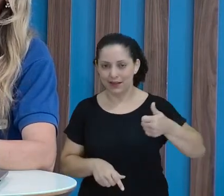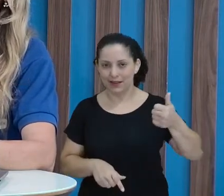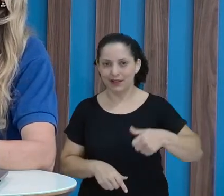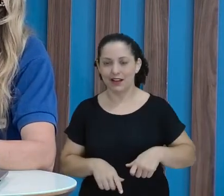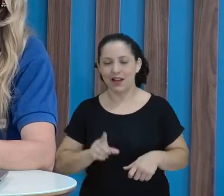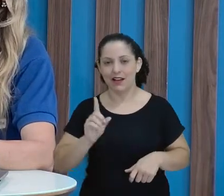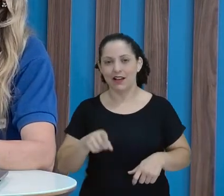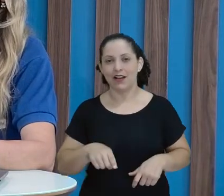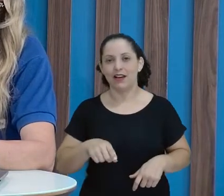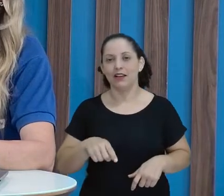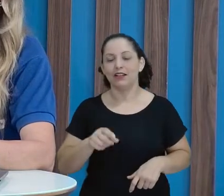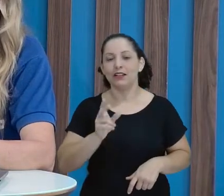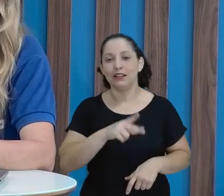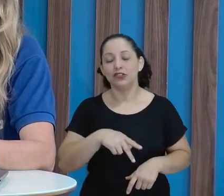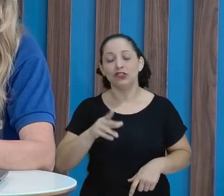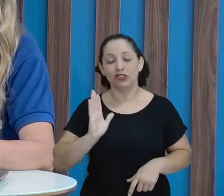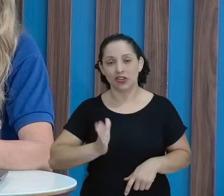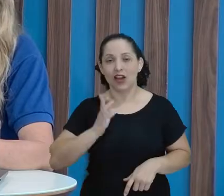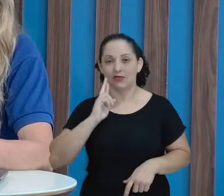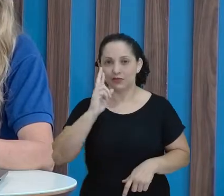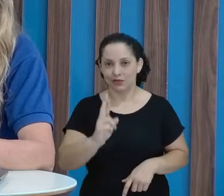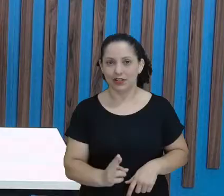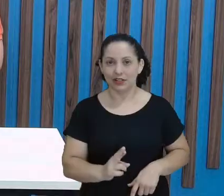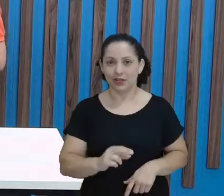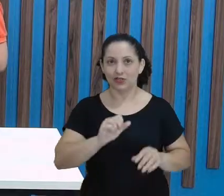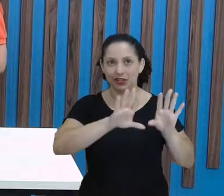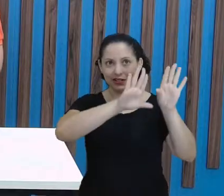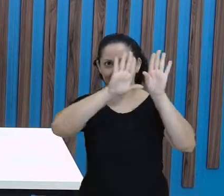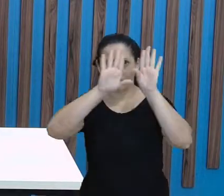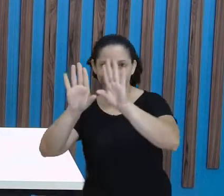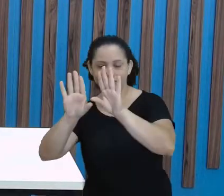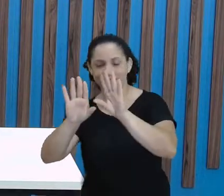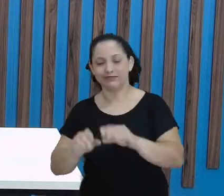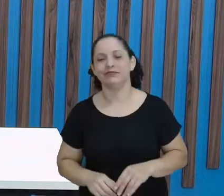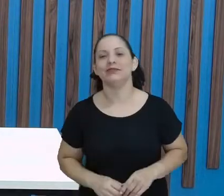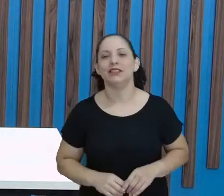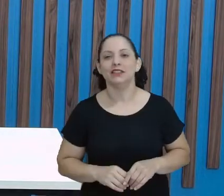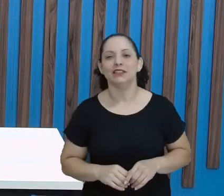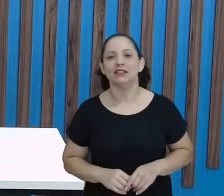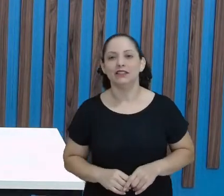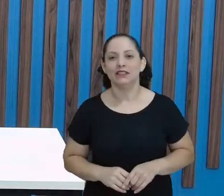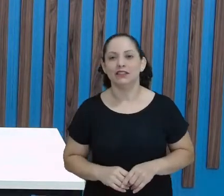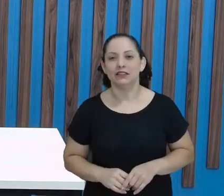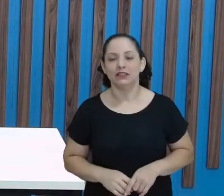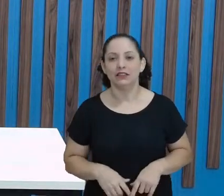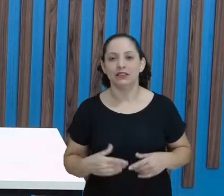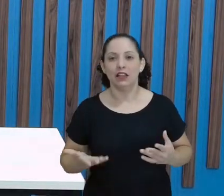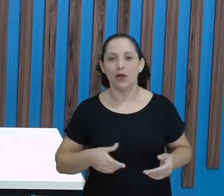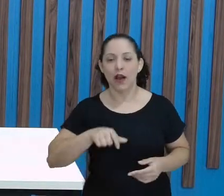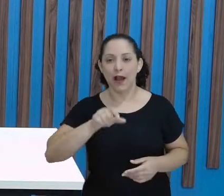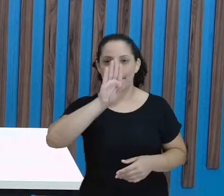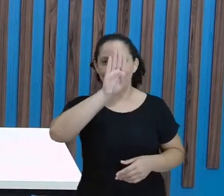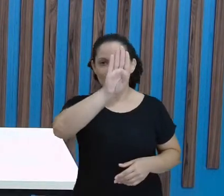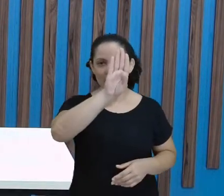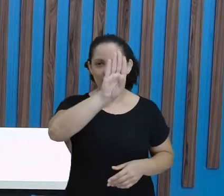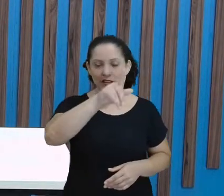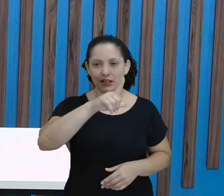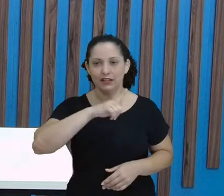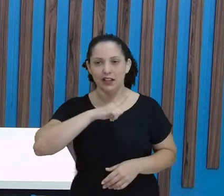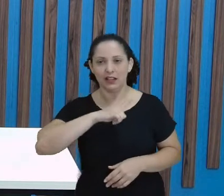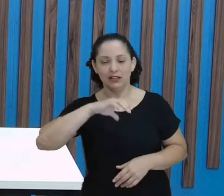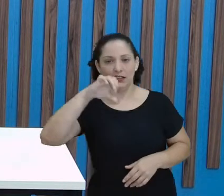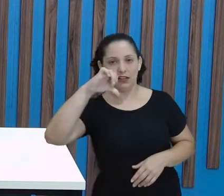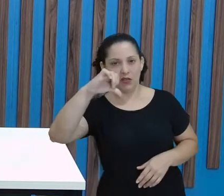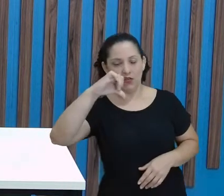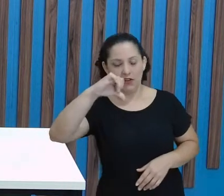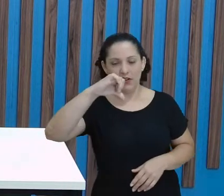respondeu, você já estava nessa segunda. Tá certo. Então, a figura B, como vocês podem ver, tem 9 unidades